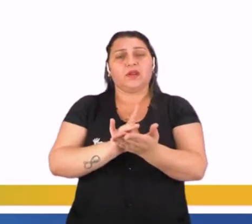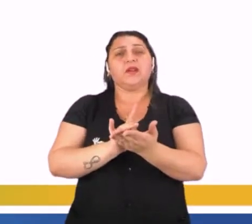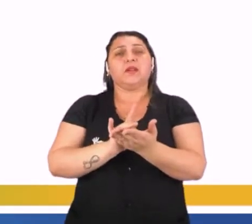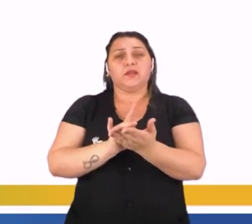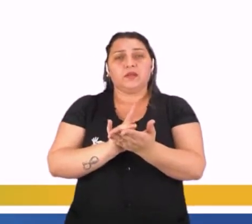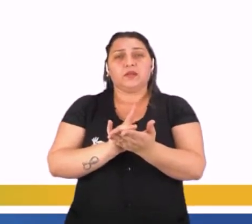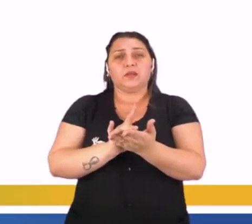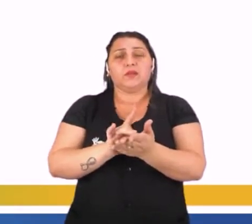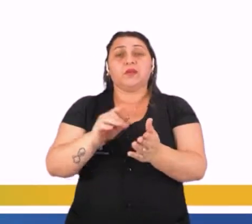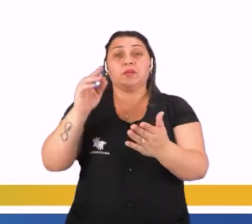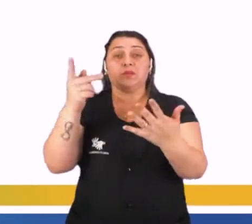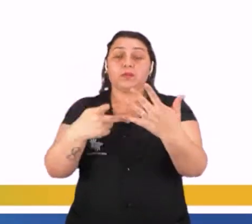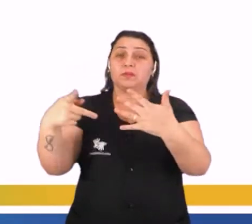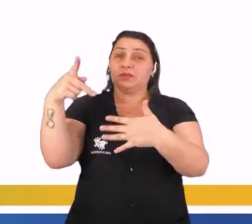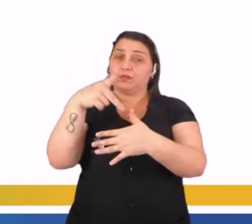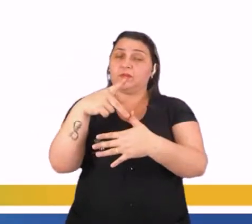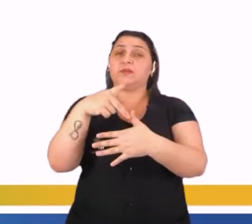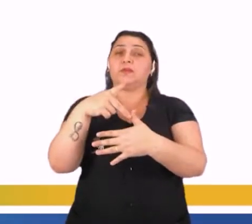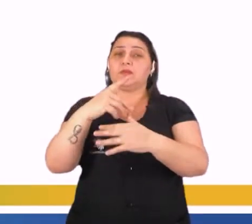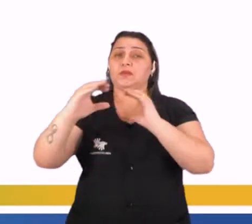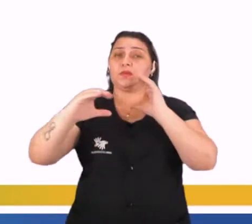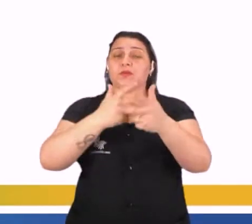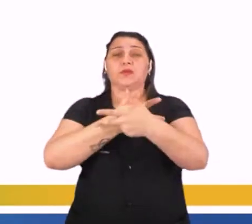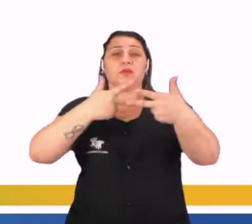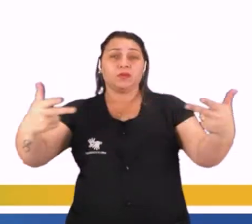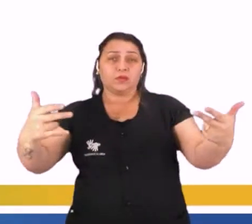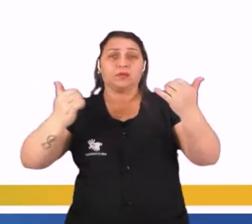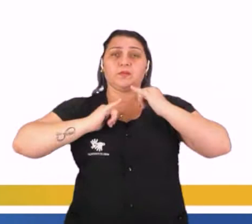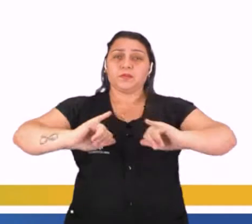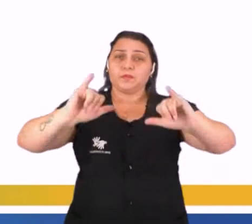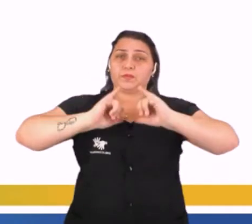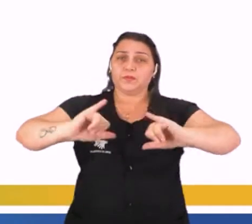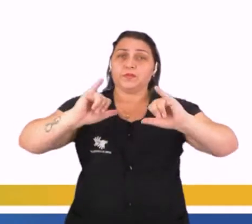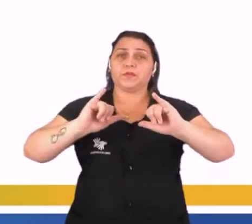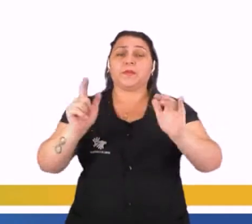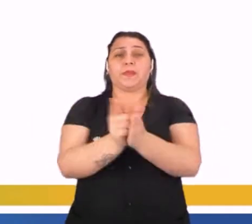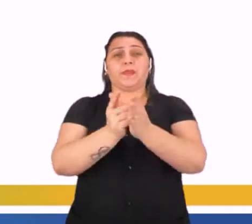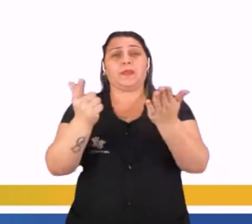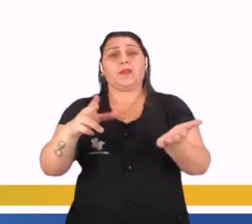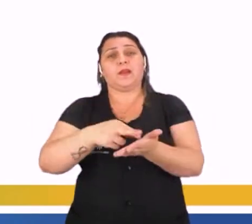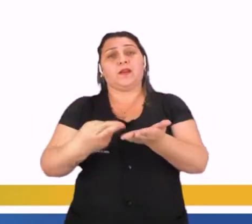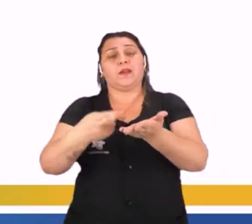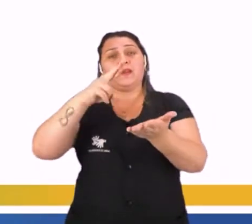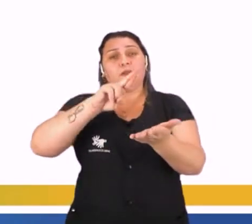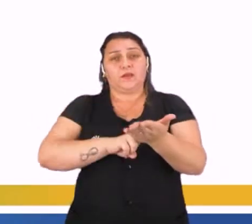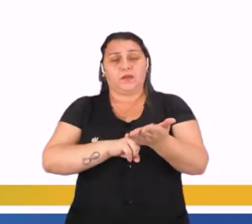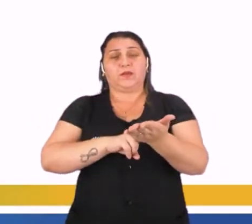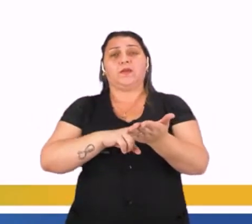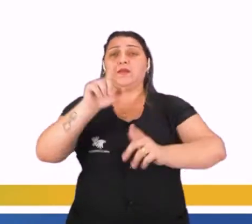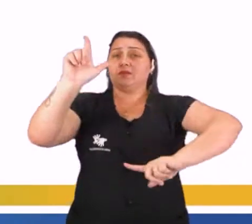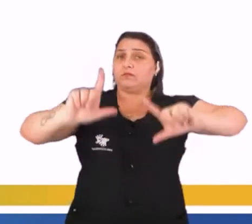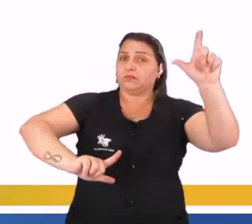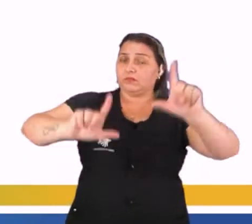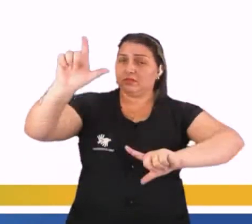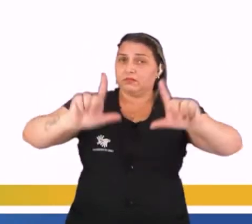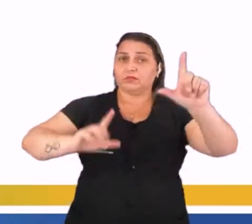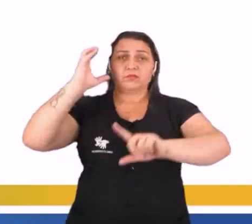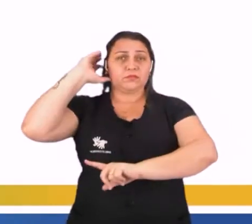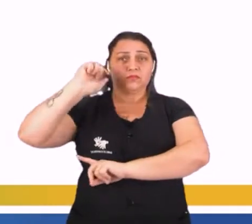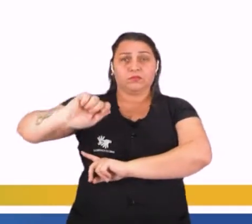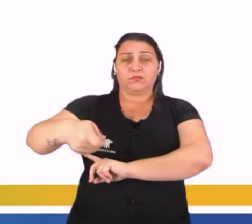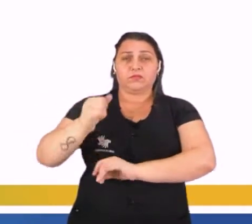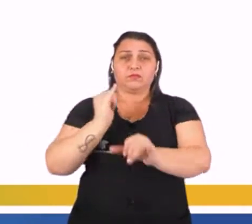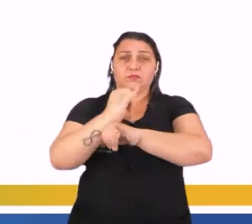veiculada pelos principais meios de comunicação jornais revistas meios televisivos